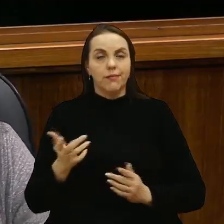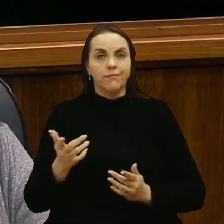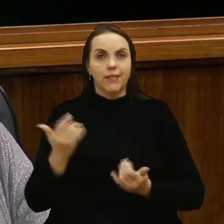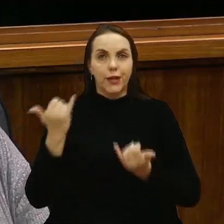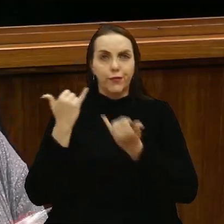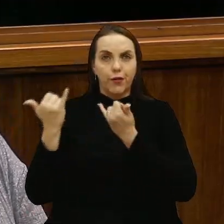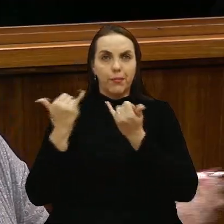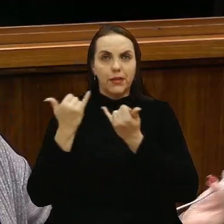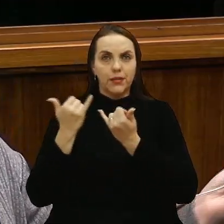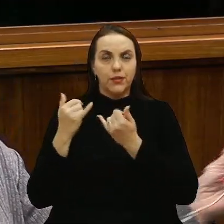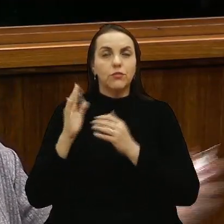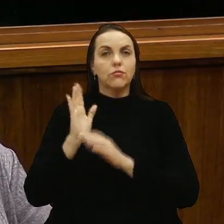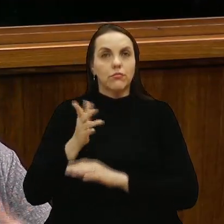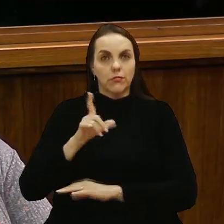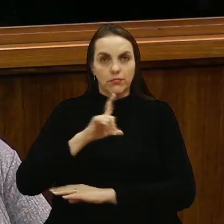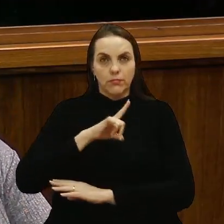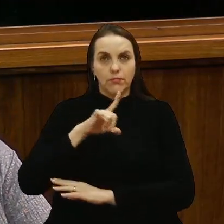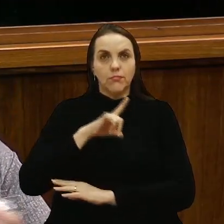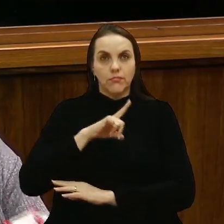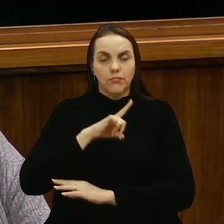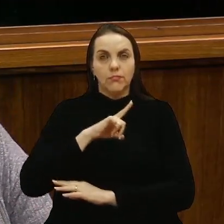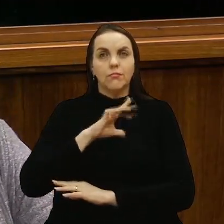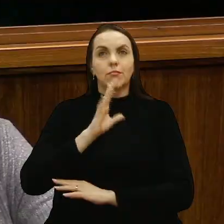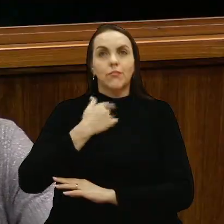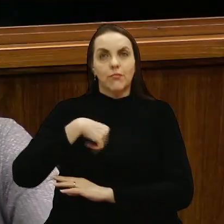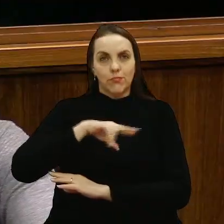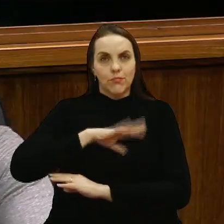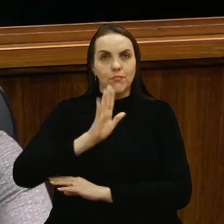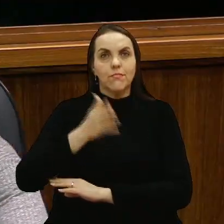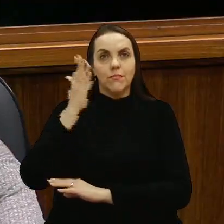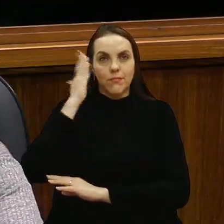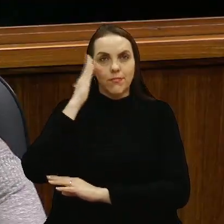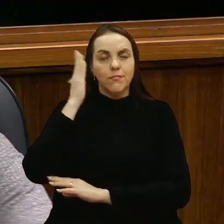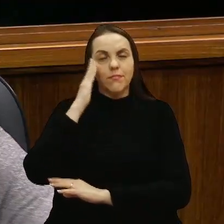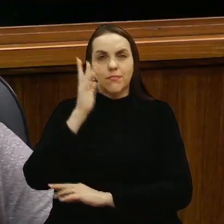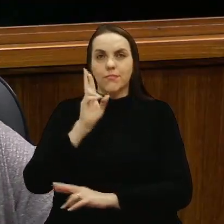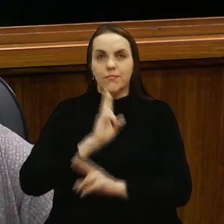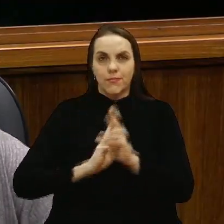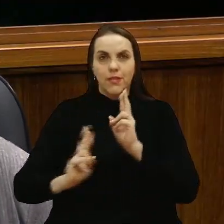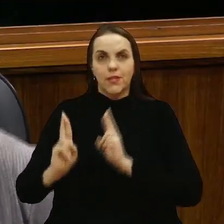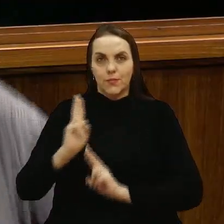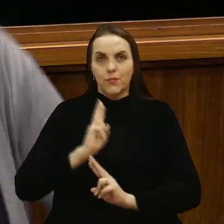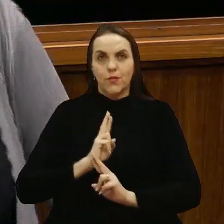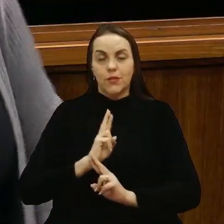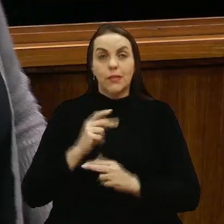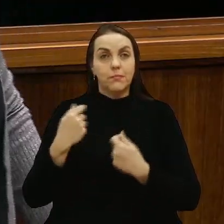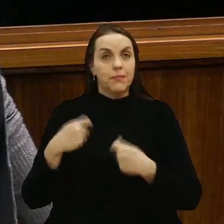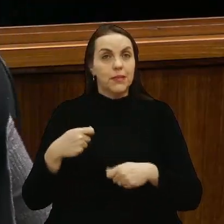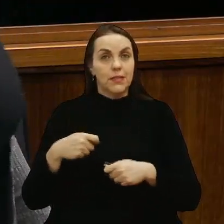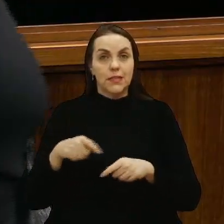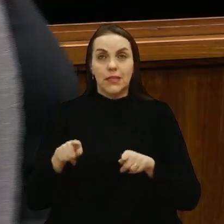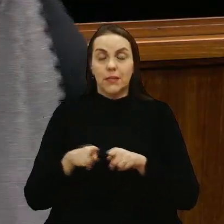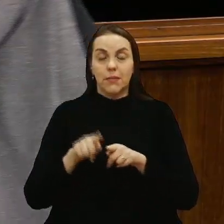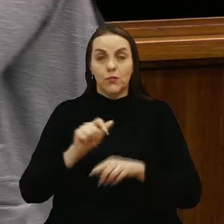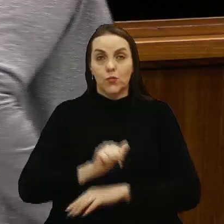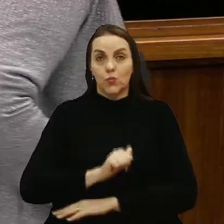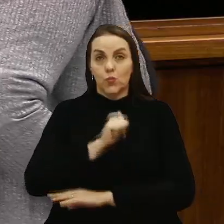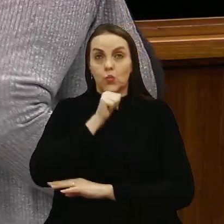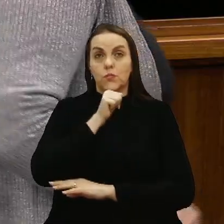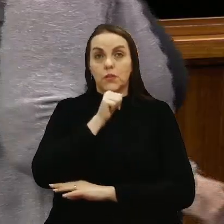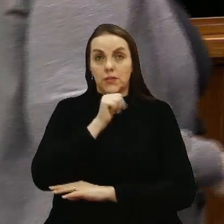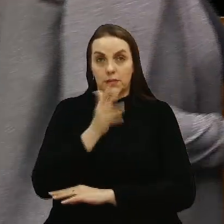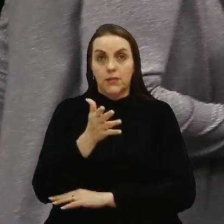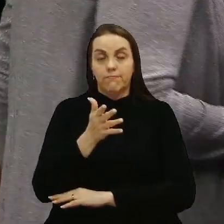informações que a gente já tem, porque a gente já sabe as respostas desse pedido, a gente precisa da suspensão